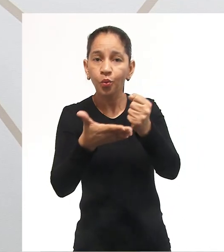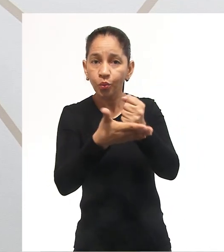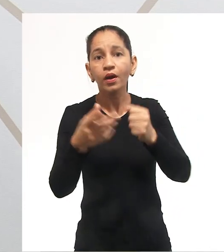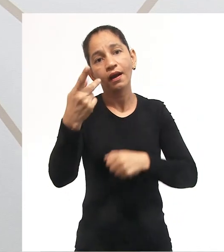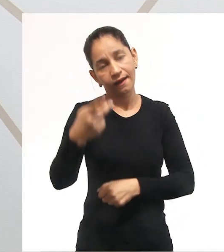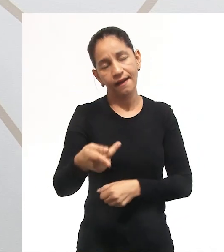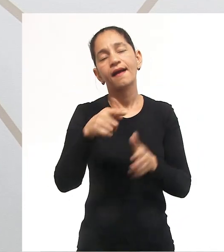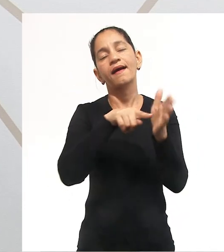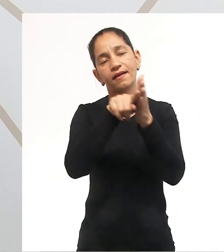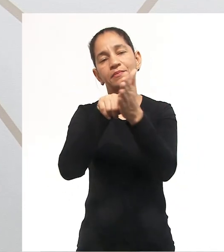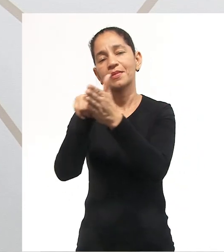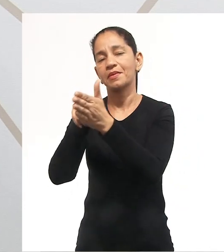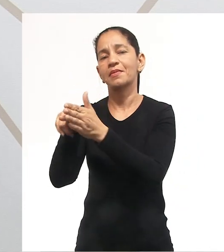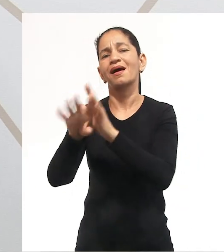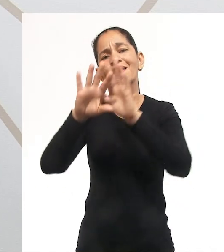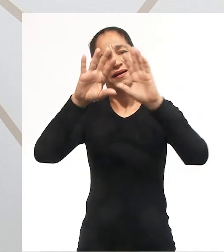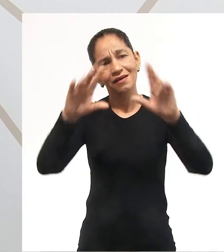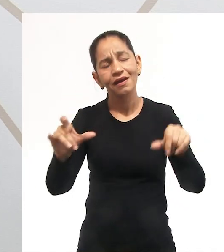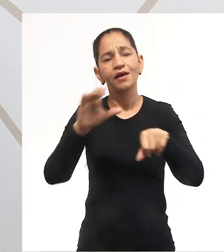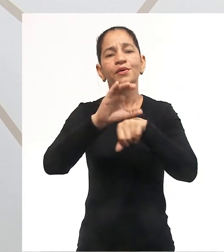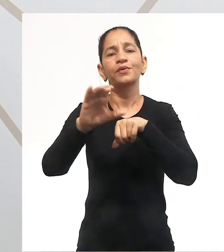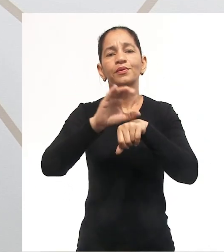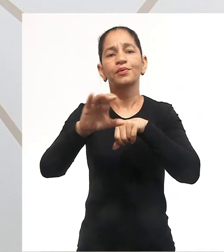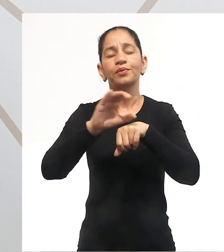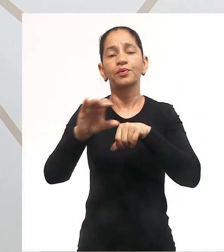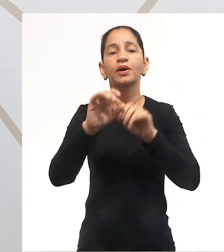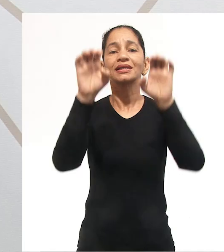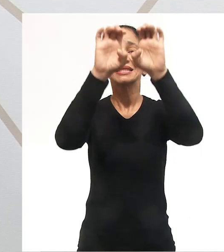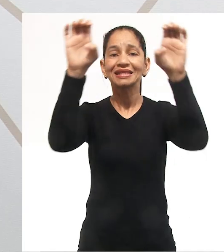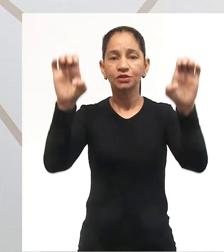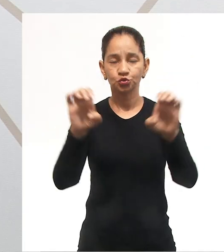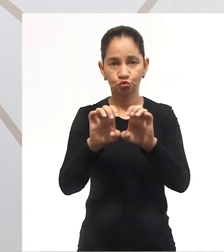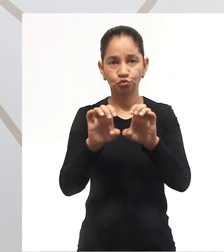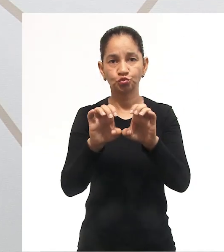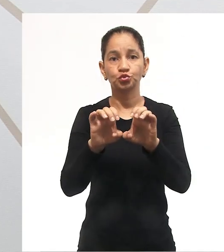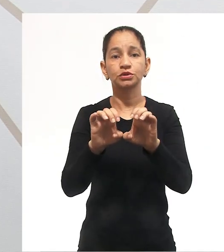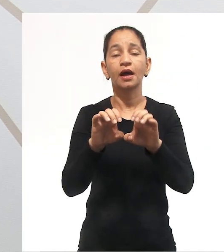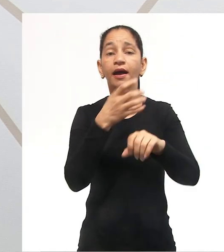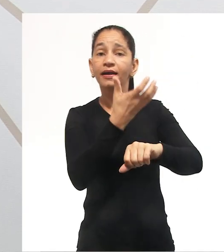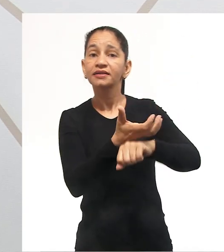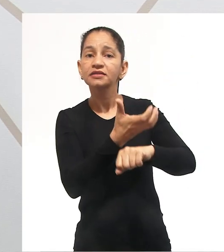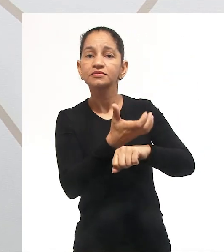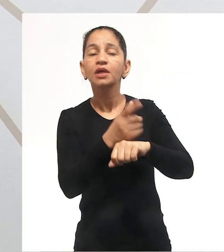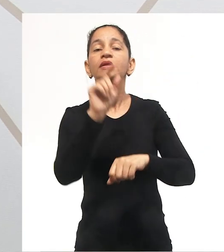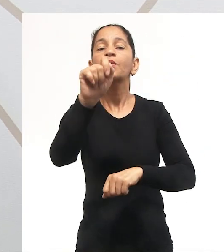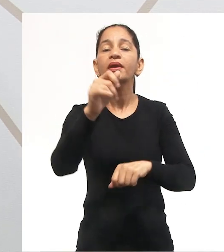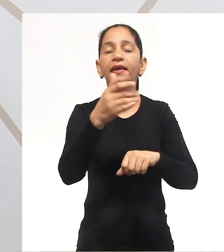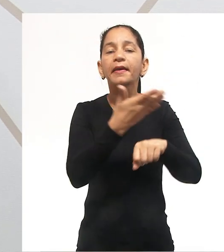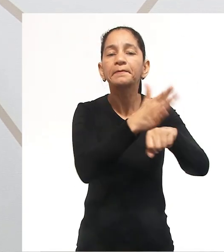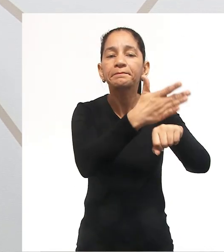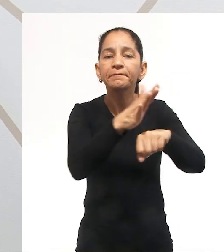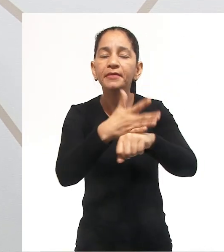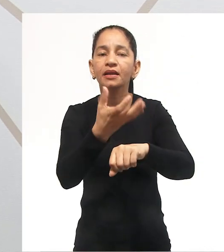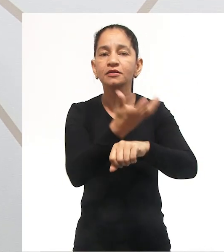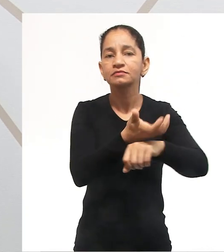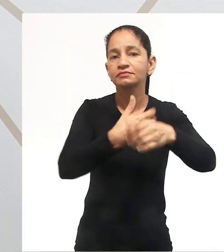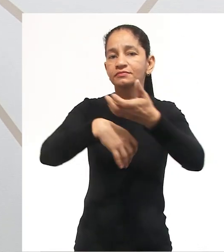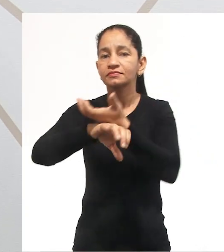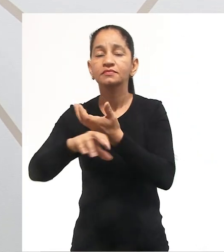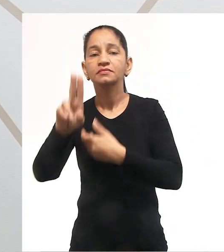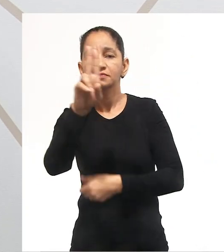E o curso de pedagogia, ele tem na sua estrutura a práticas integradoras, que